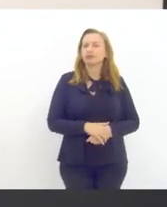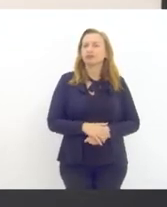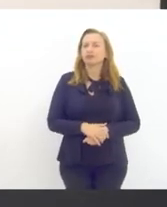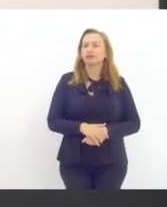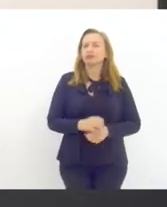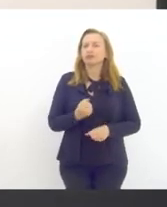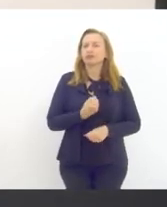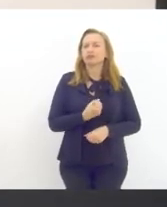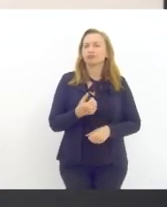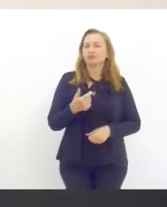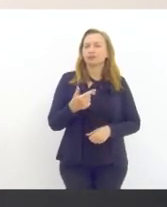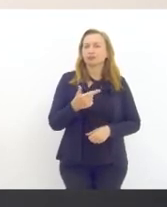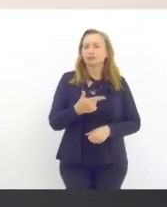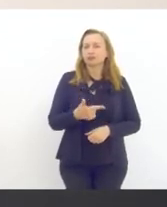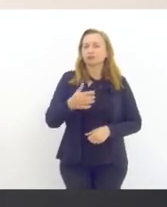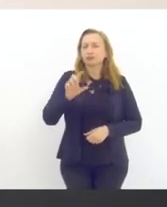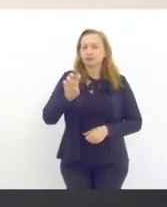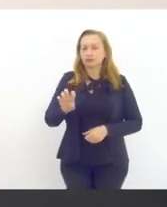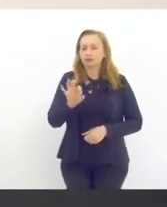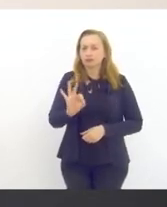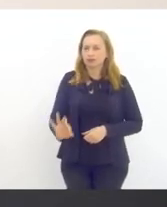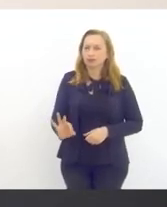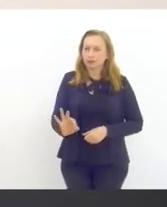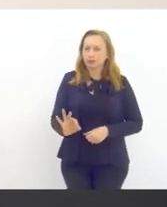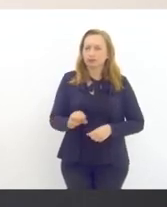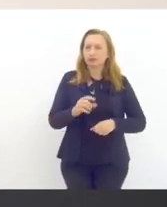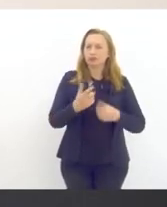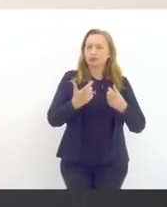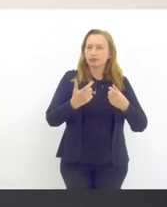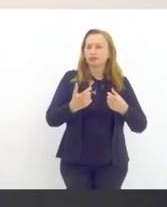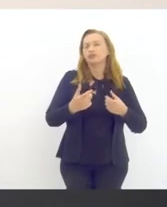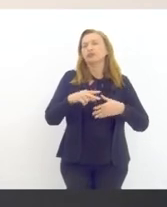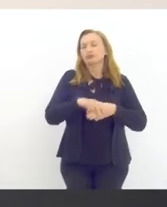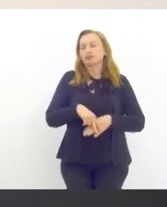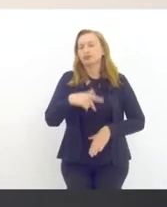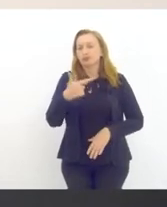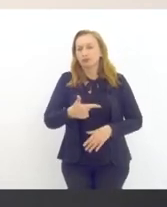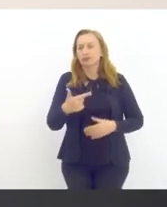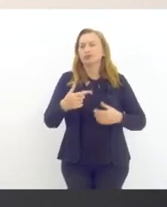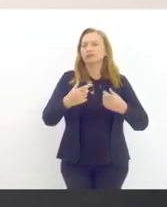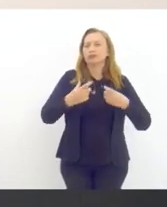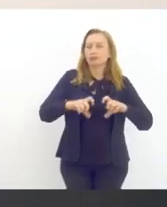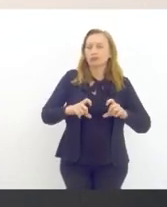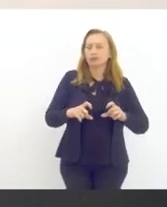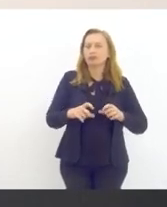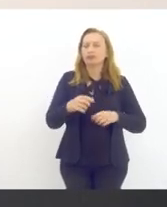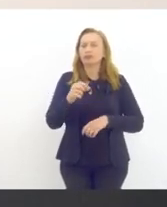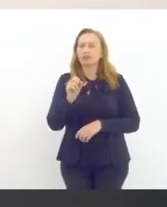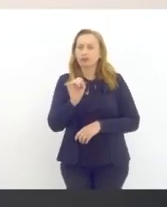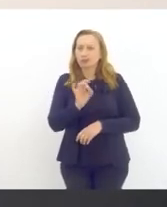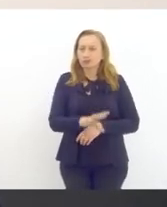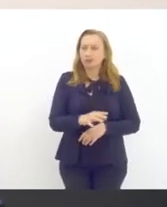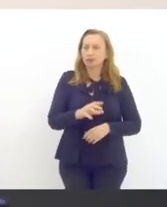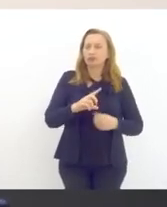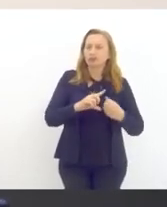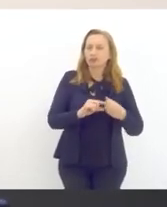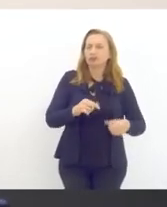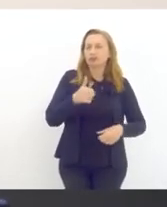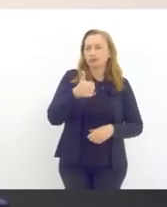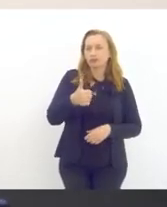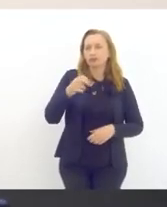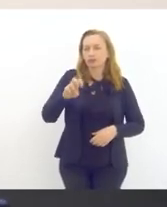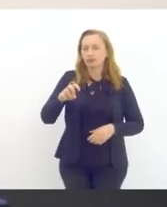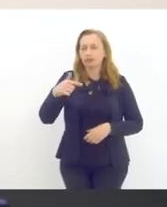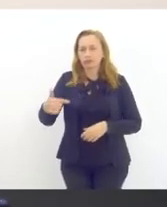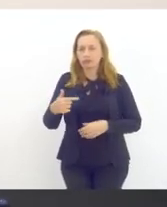número 2, né, dos 25% estabelecidos no inciso 2 do parágrafo único do artigo 158 da Constituição Federal, 25 pontos percentuais